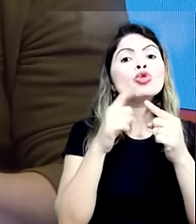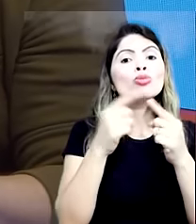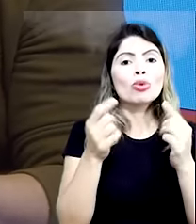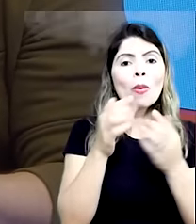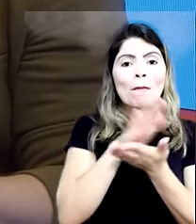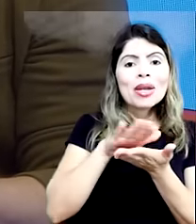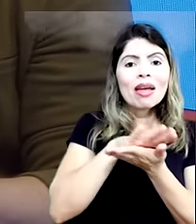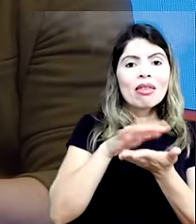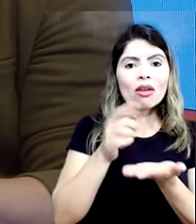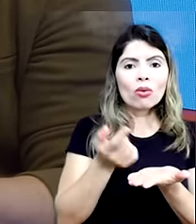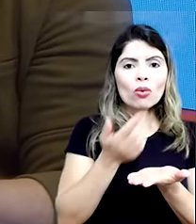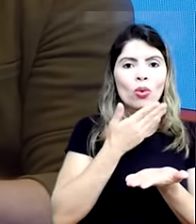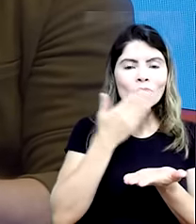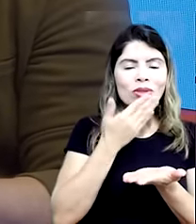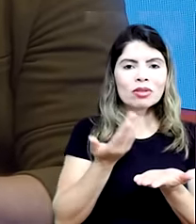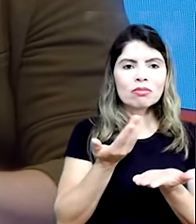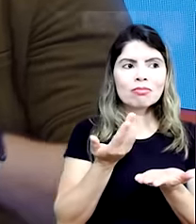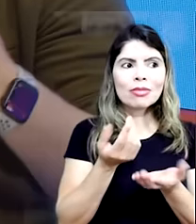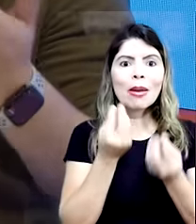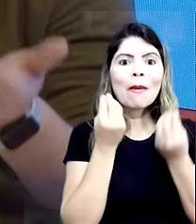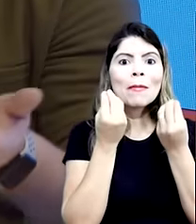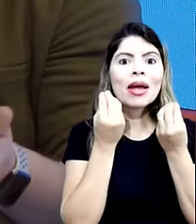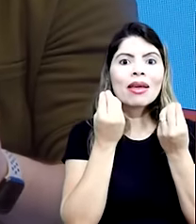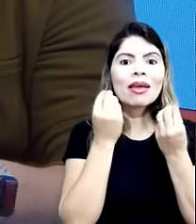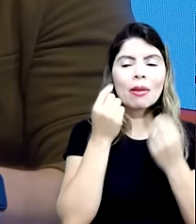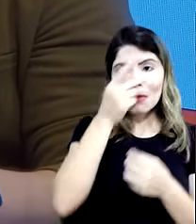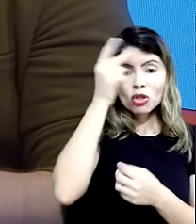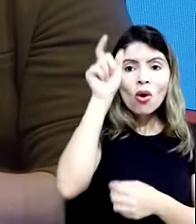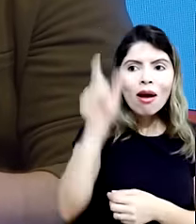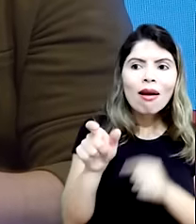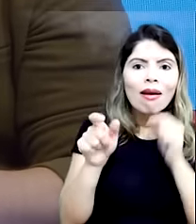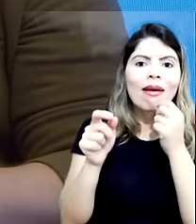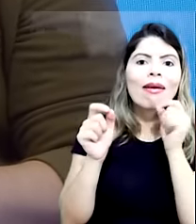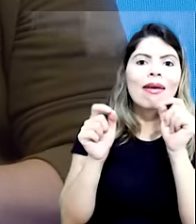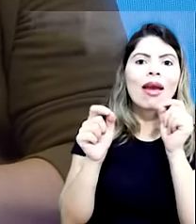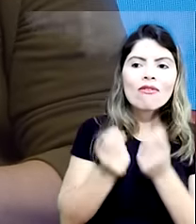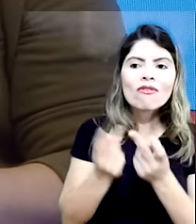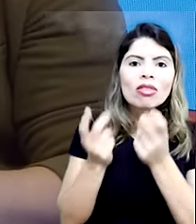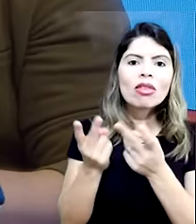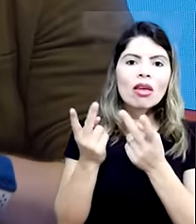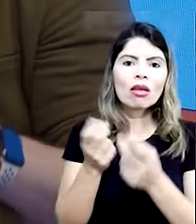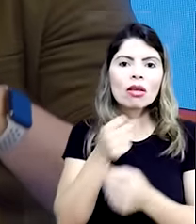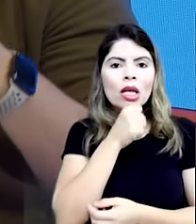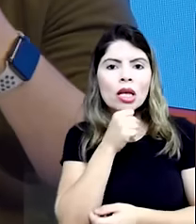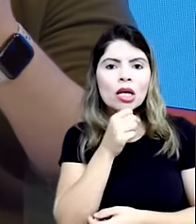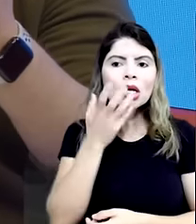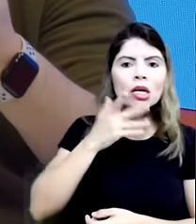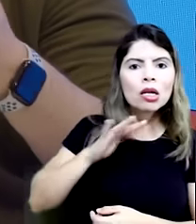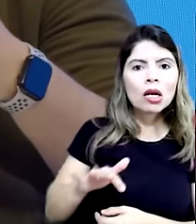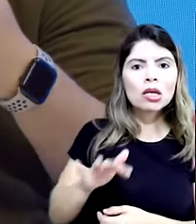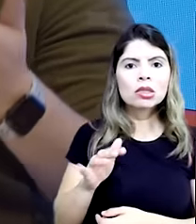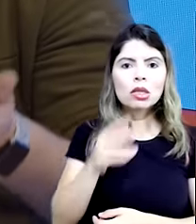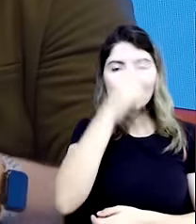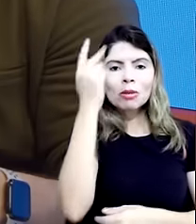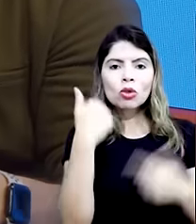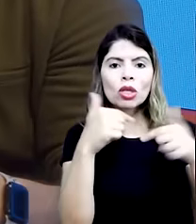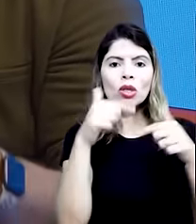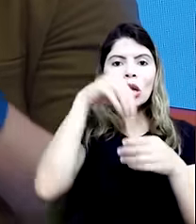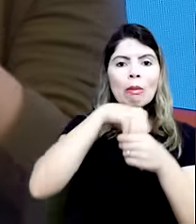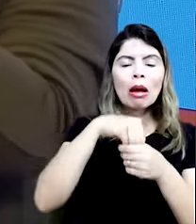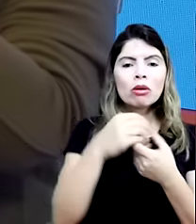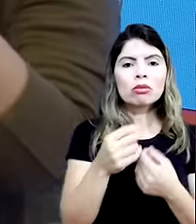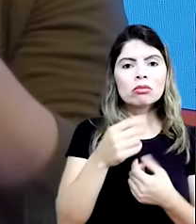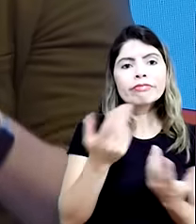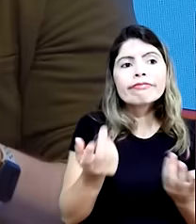quem Quem é essa Persona você tá vendendo para criança para idoso né para pessoas que estão no trabalho para pessoas que estão buscando uma coisa no